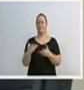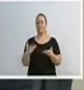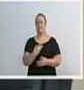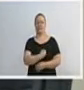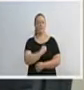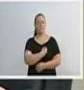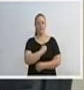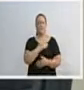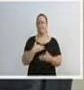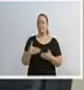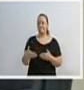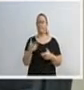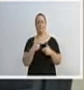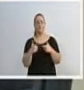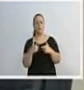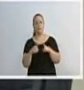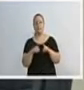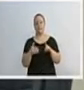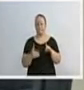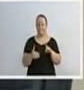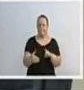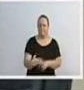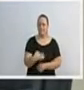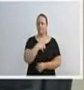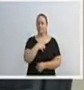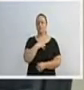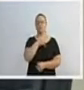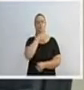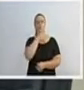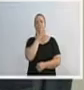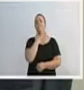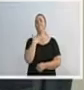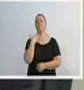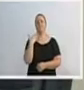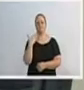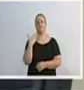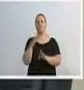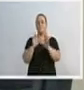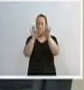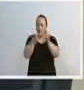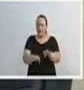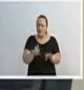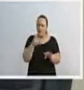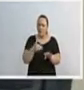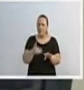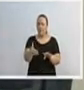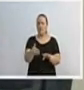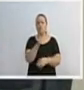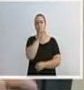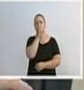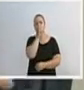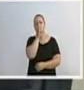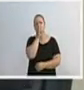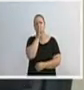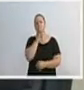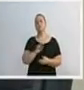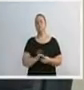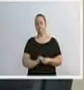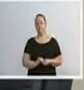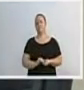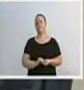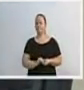veio a falecer aqui. Pediria ao final também um minuto de silêncio em sua homenagem. Com certeza, perdemos